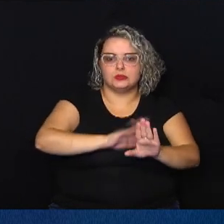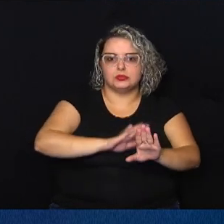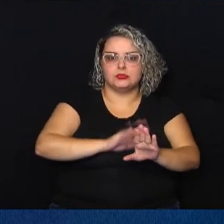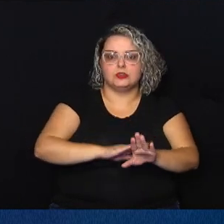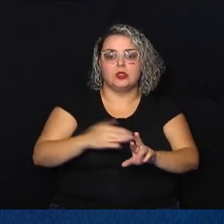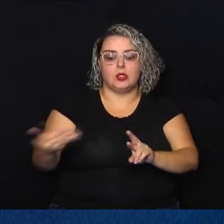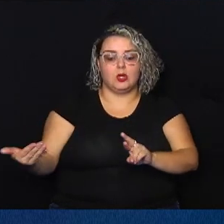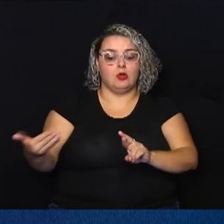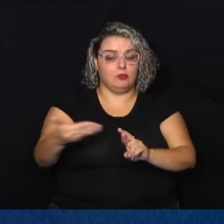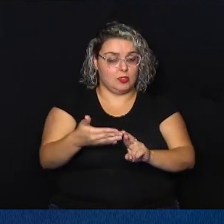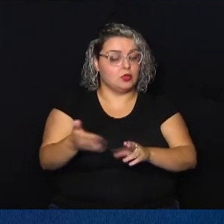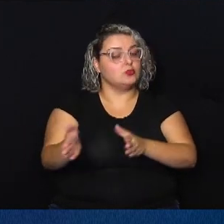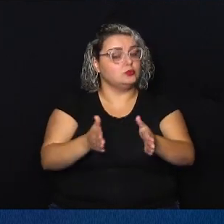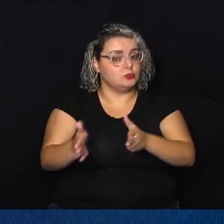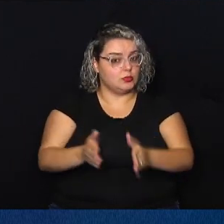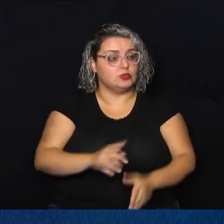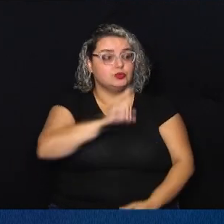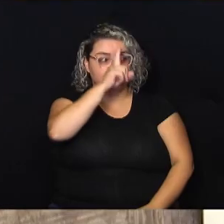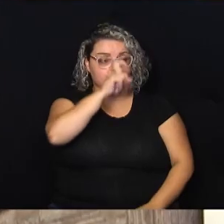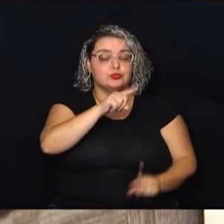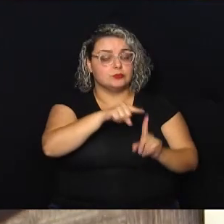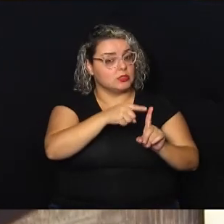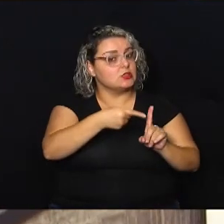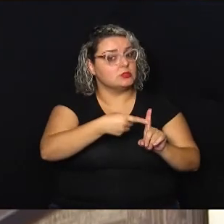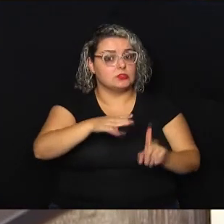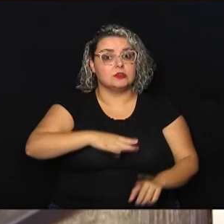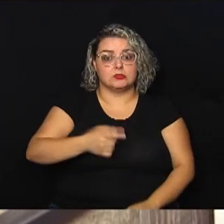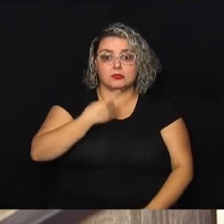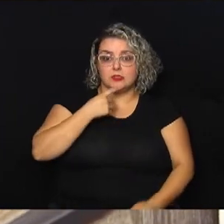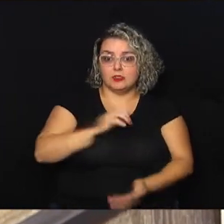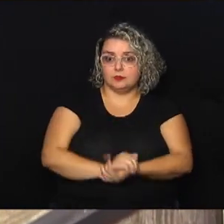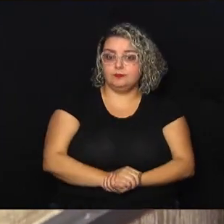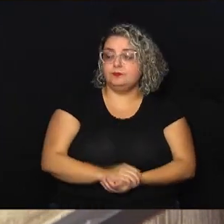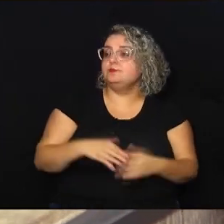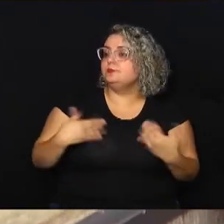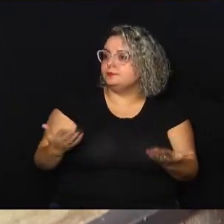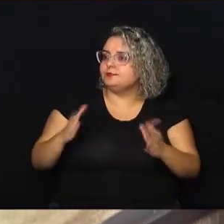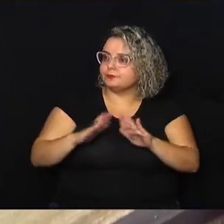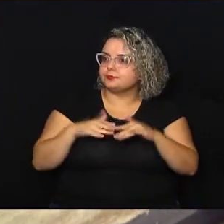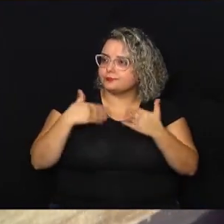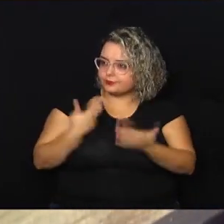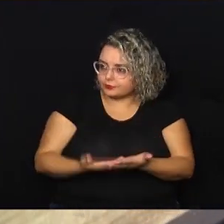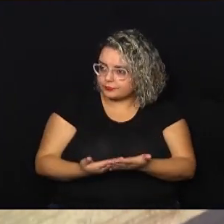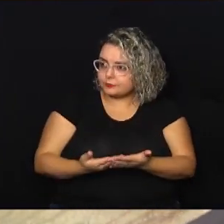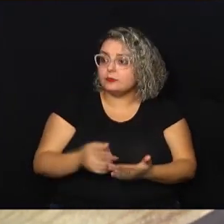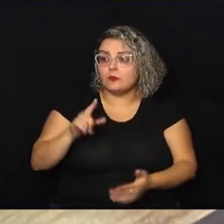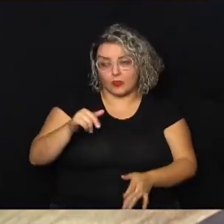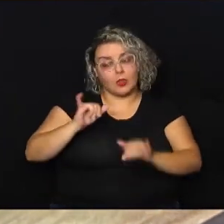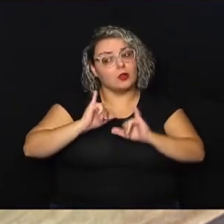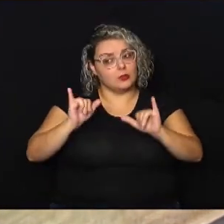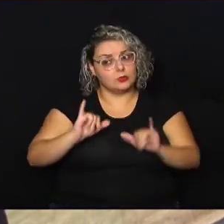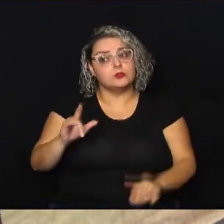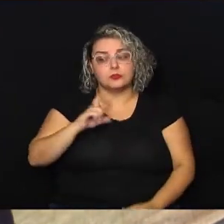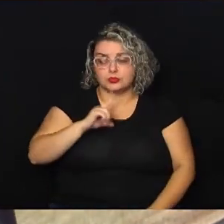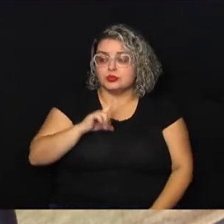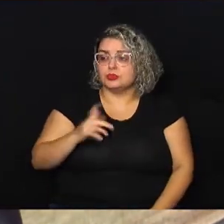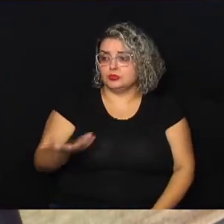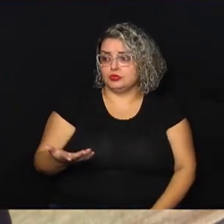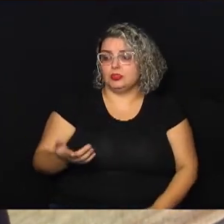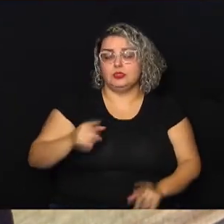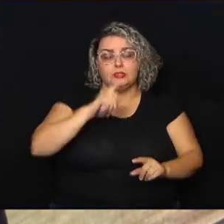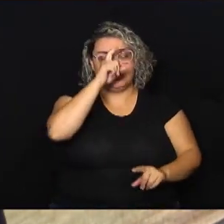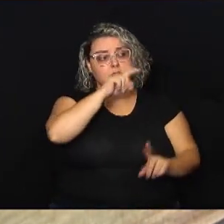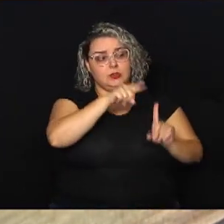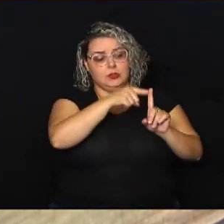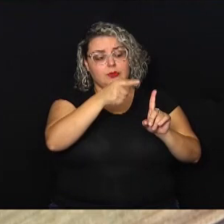referentes à situação da maternidade de Campinas. Esse requerimento vem de encontro com a notícia que nós tivemos da maternidade,